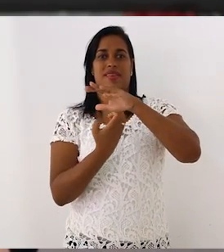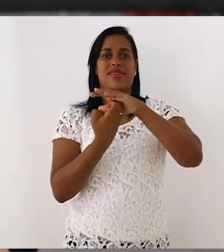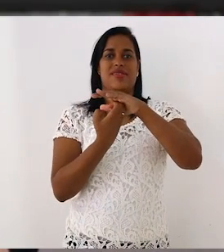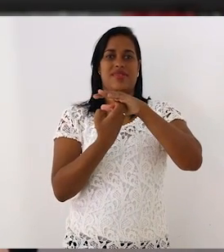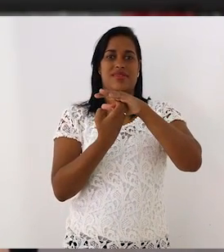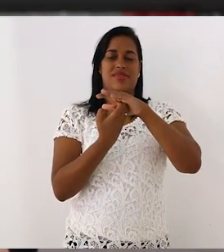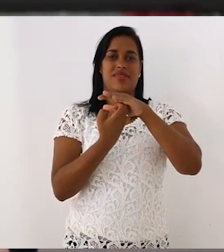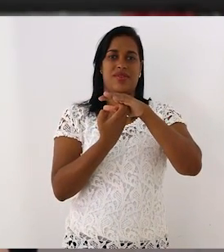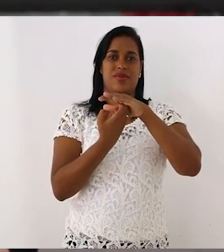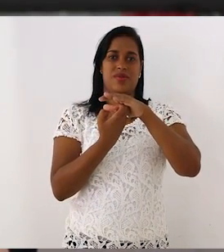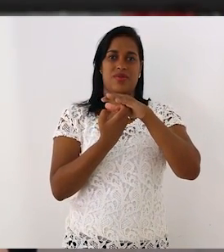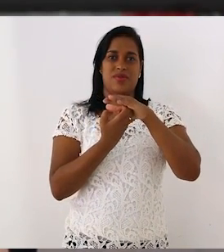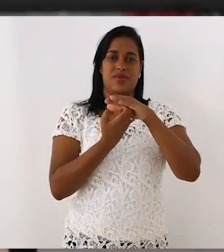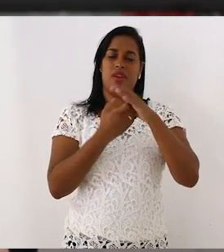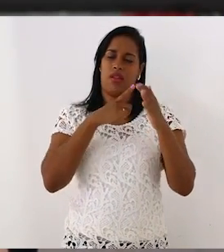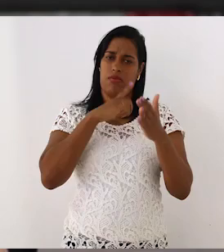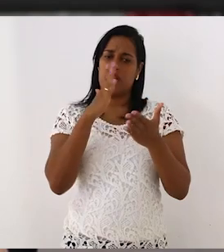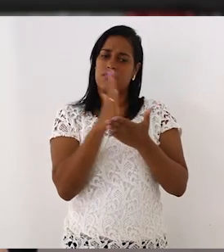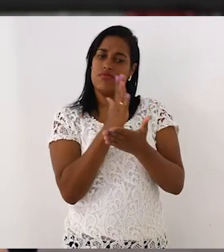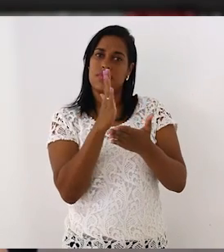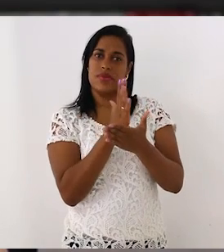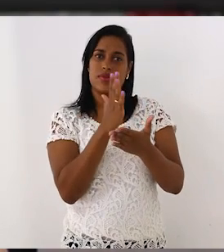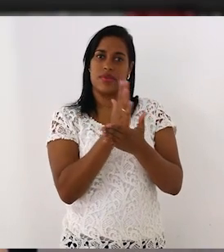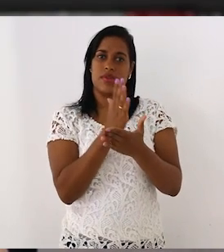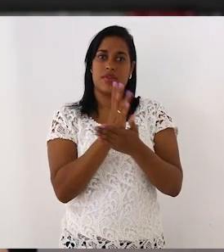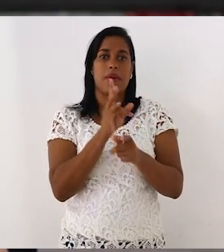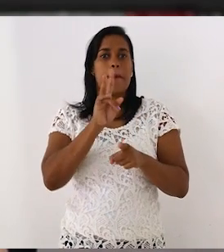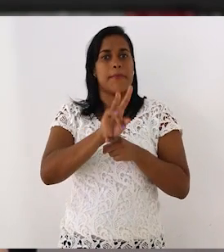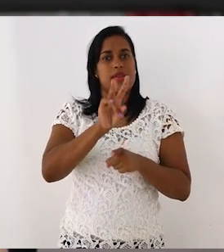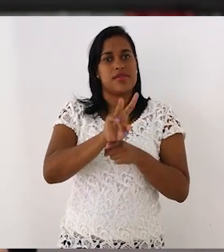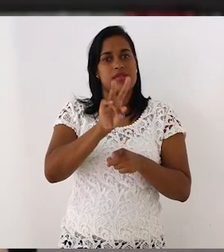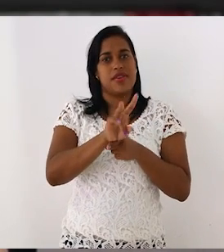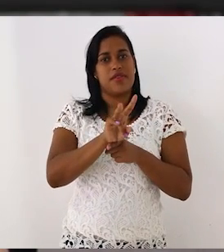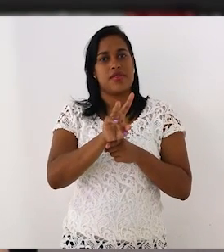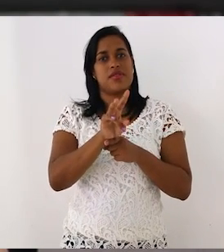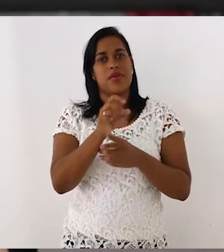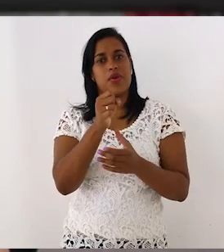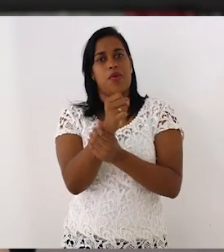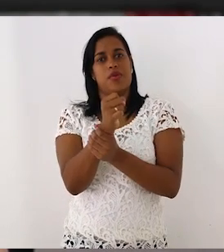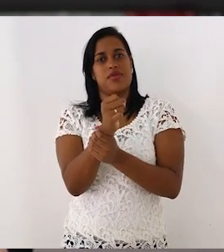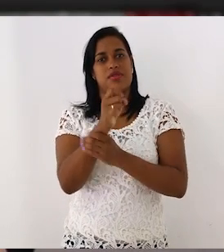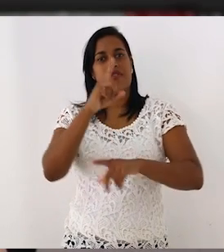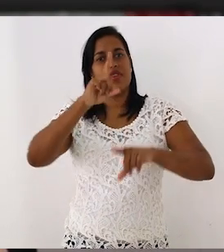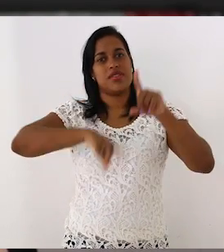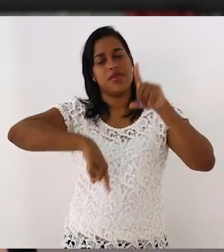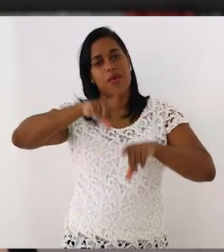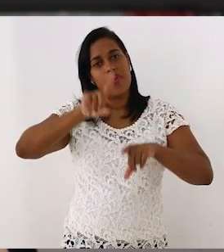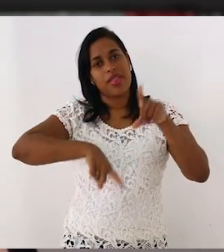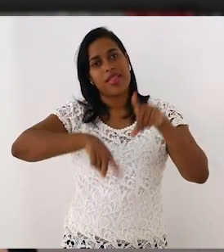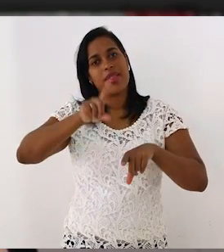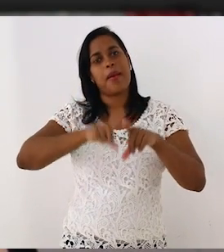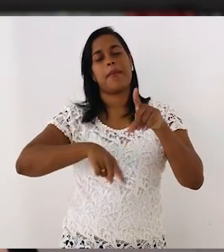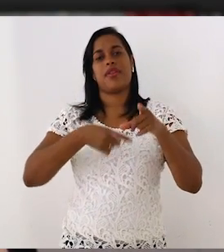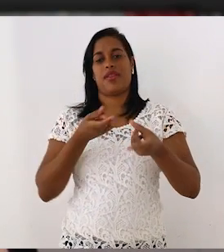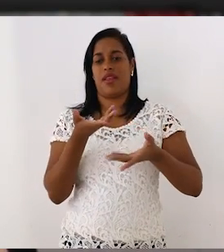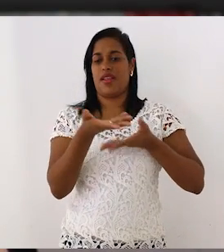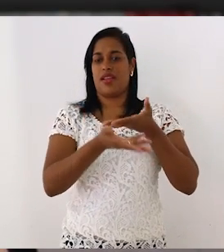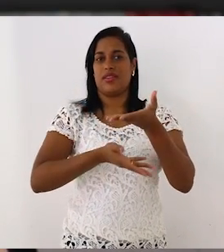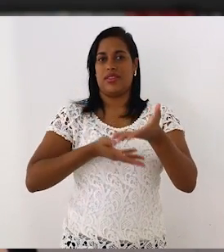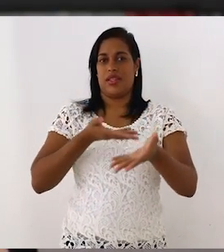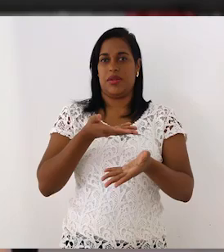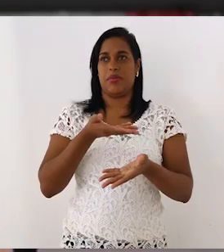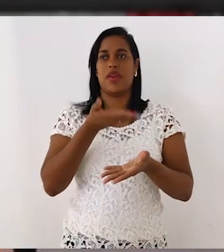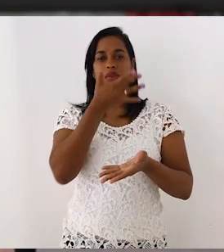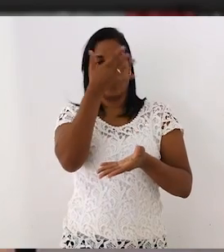são exploradas no caderno do módulo de preservação e conservação de materiais de atendimento ao público que vocês têm